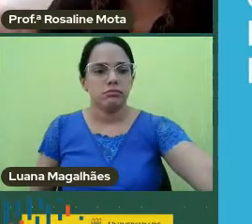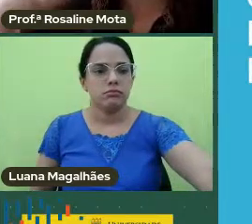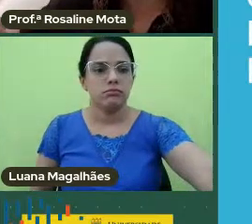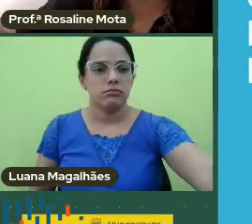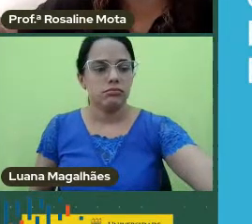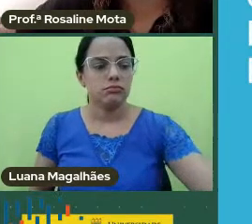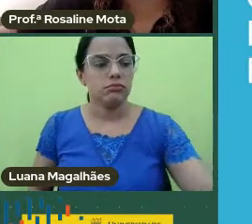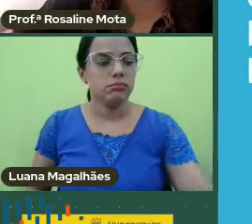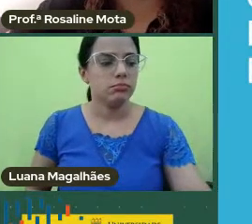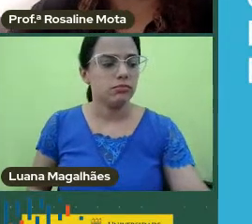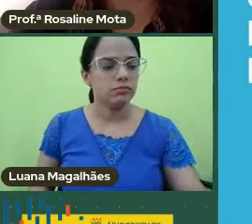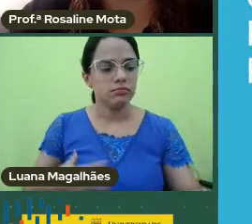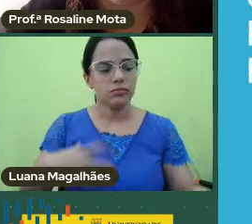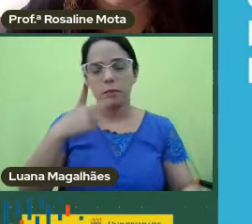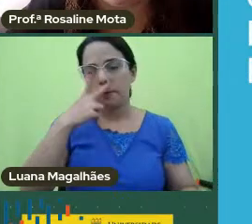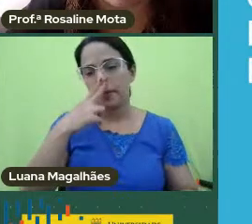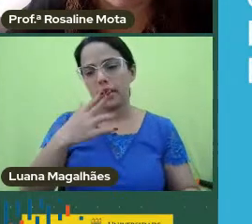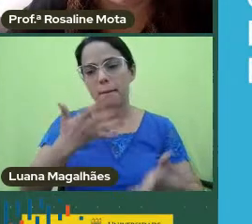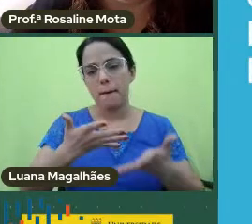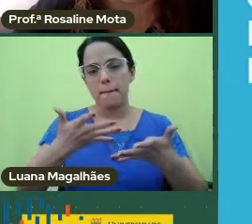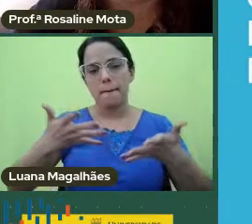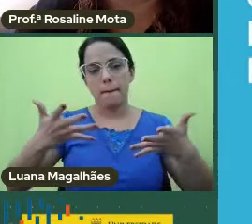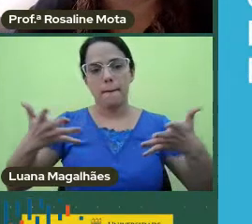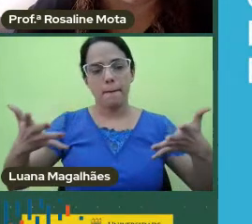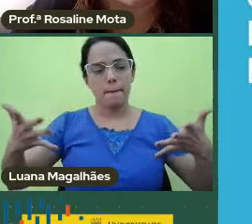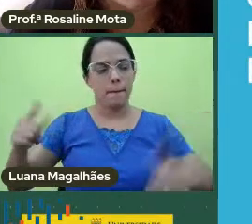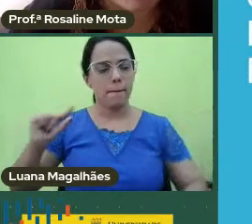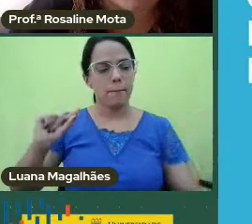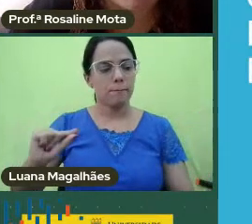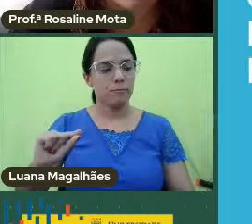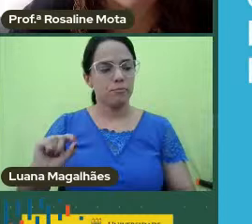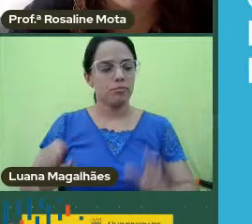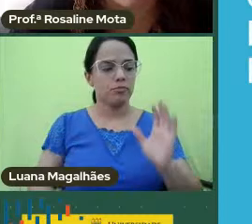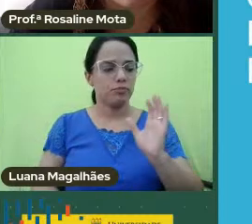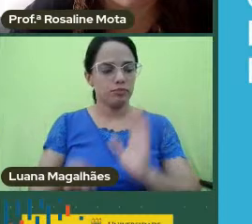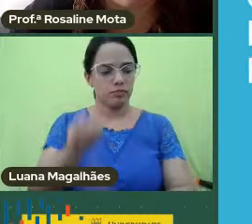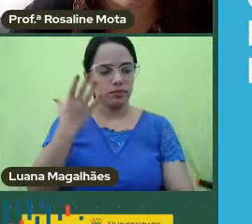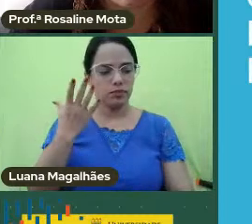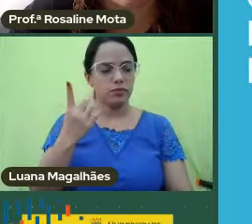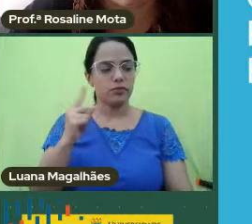houve um aumento significativo na criação